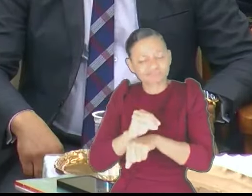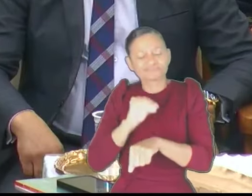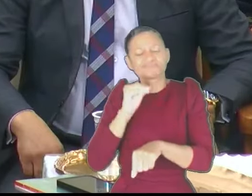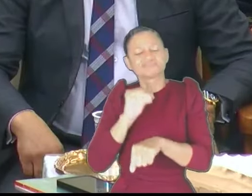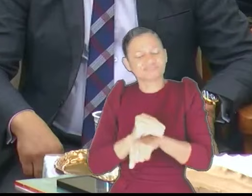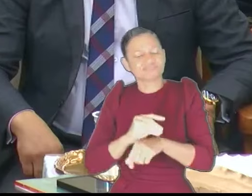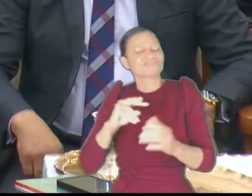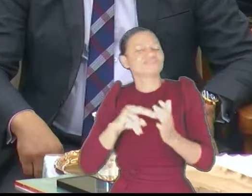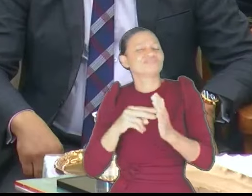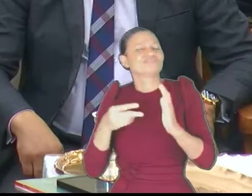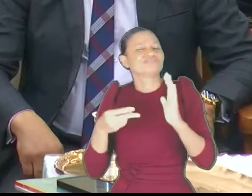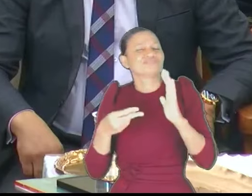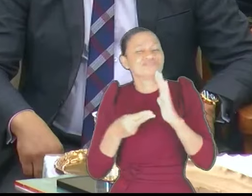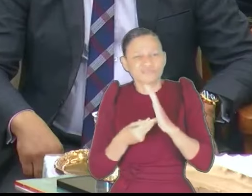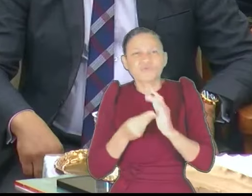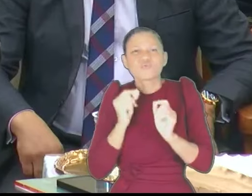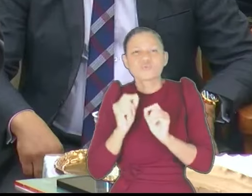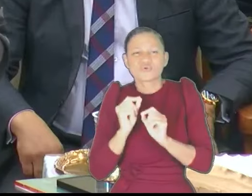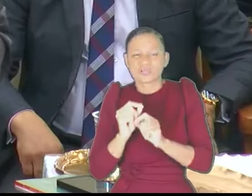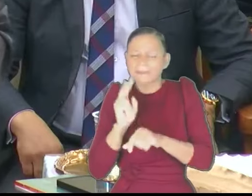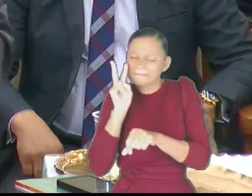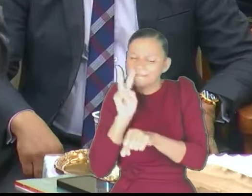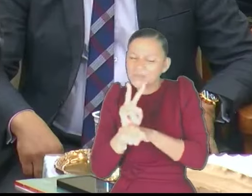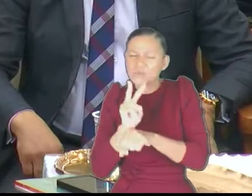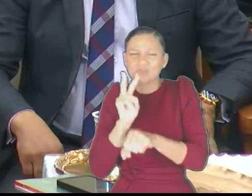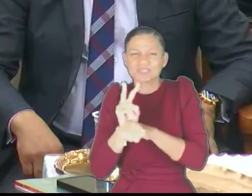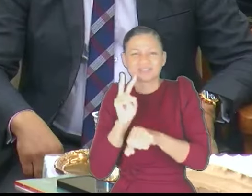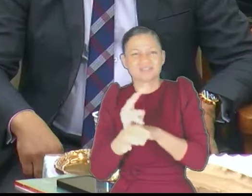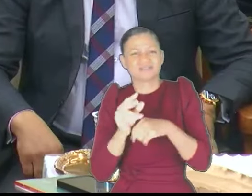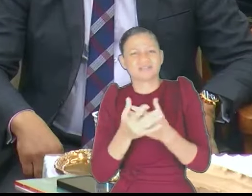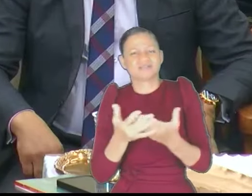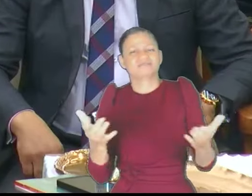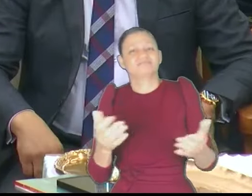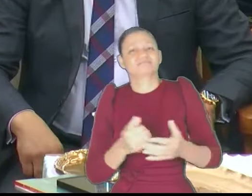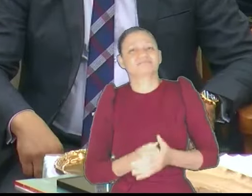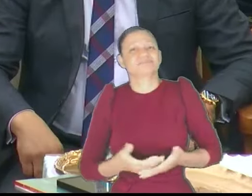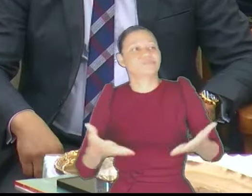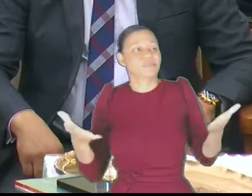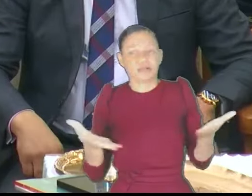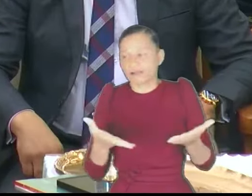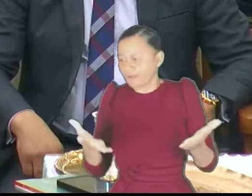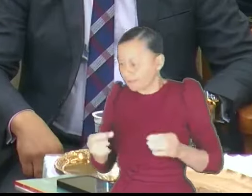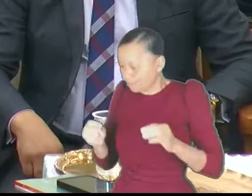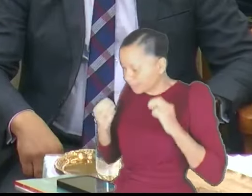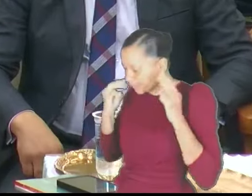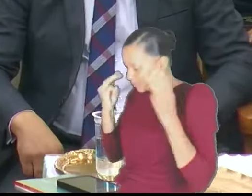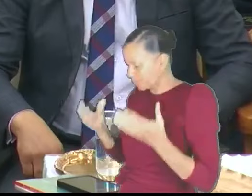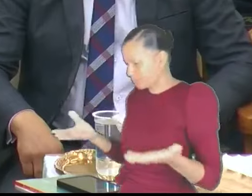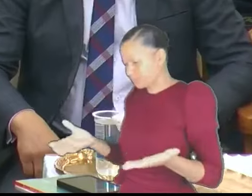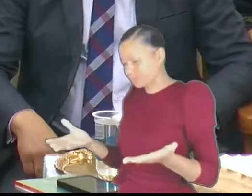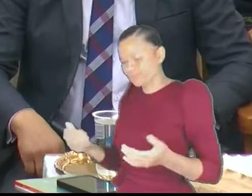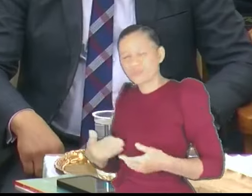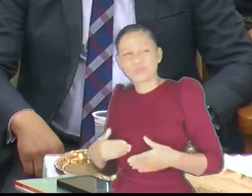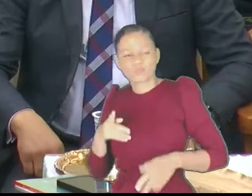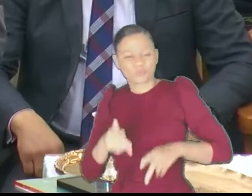proteção, ele vai provendo livramento. E agora, Moisés, agora o povo tem